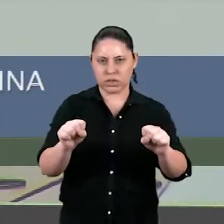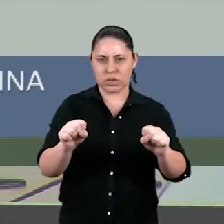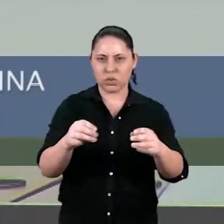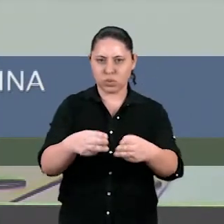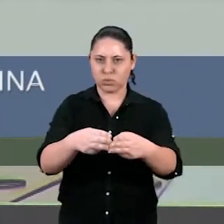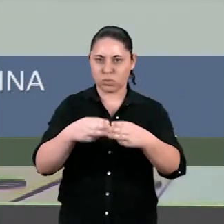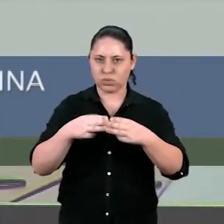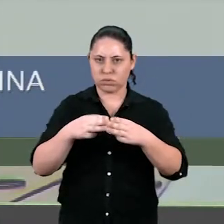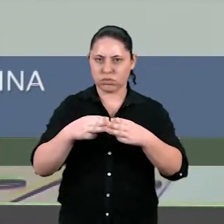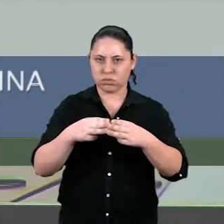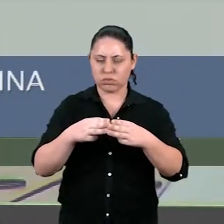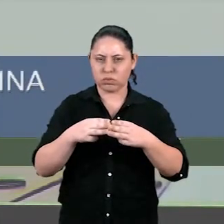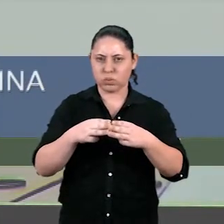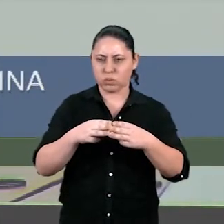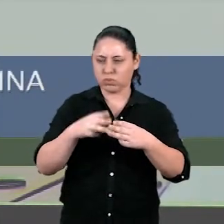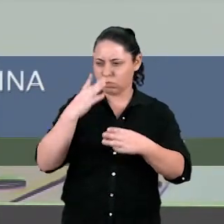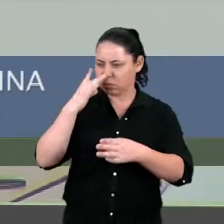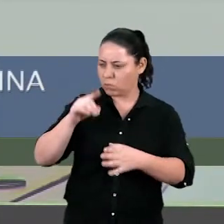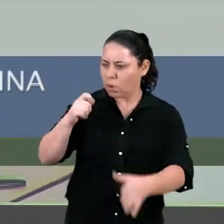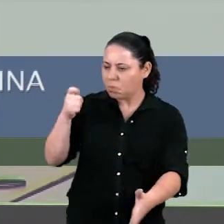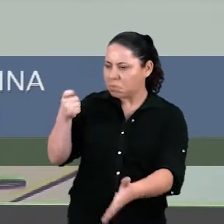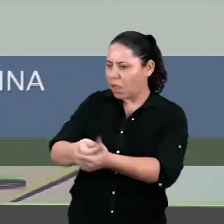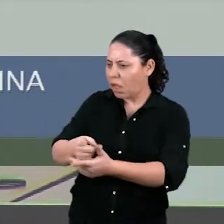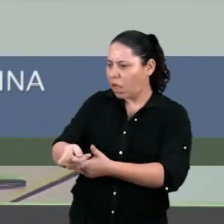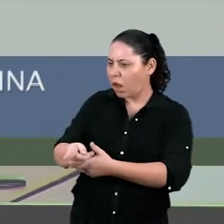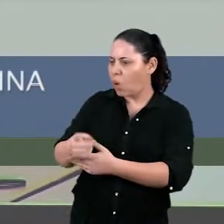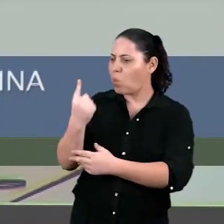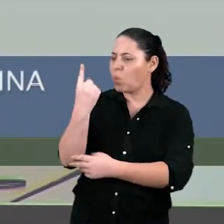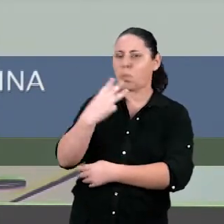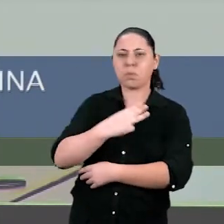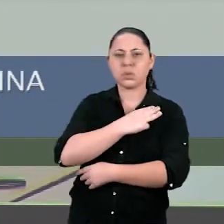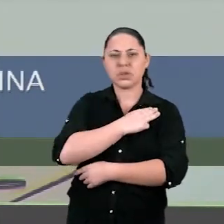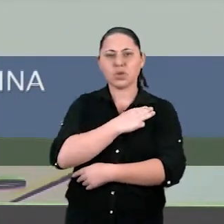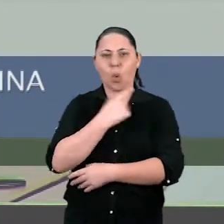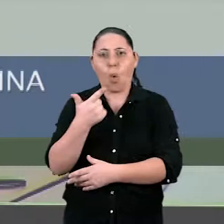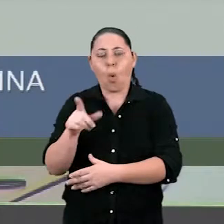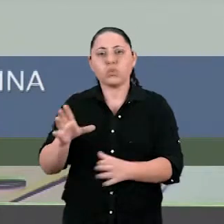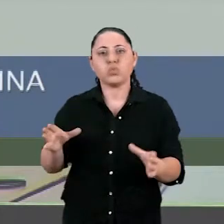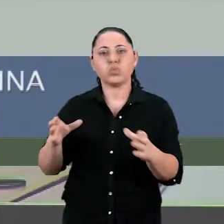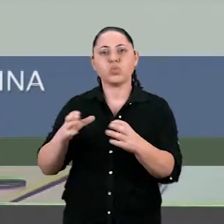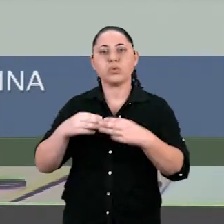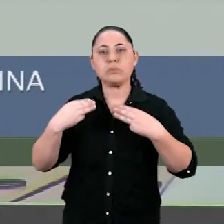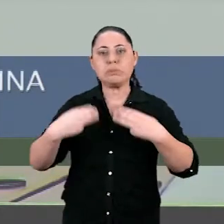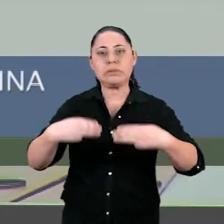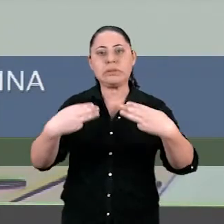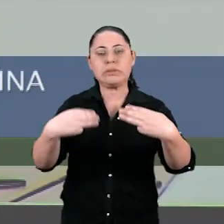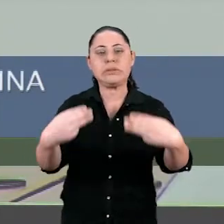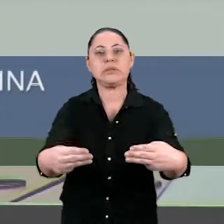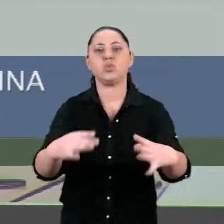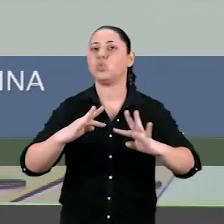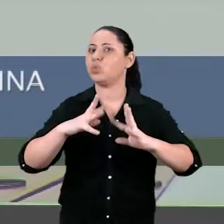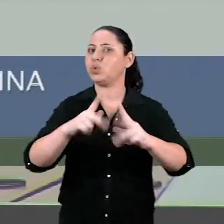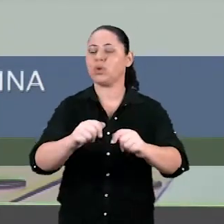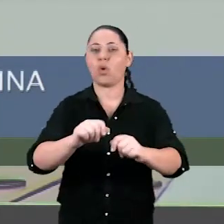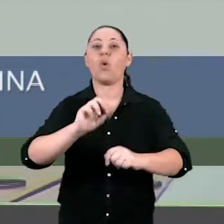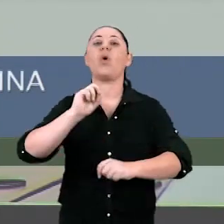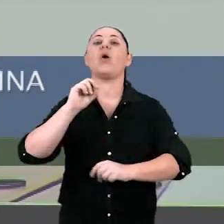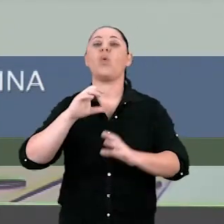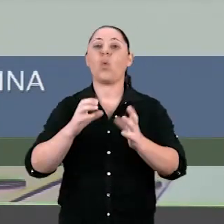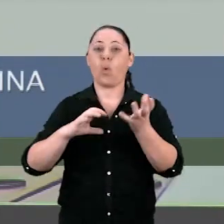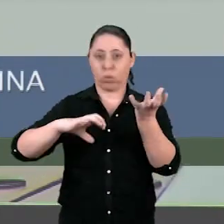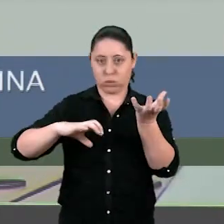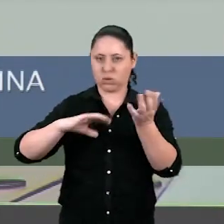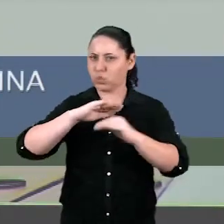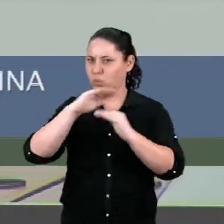né, ou de um ministro específico, ou de todo o ministério. Então, o Congresso, por maioria absoluta, pode votar para que um ministro do